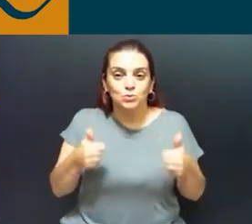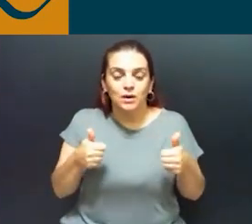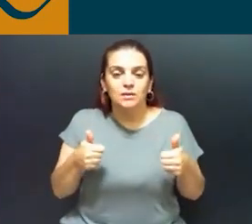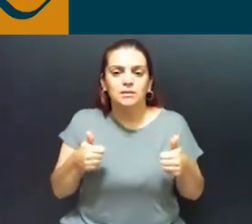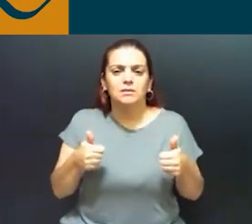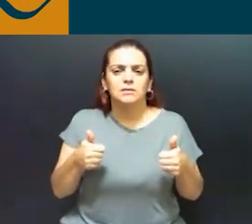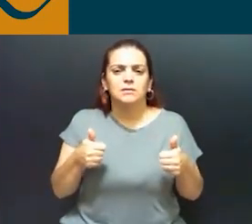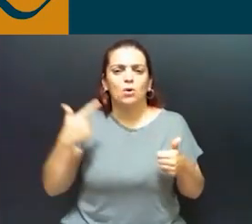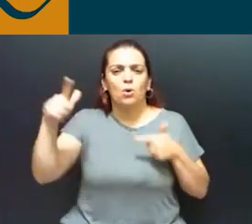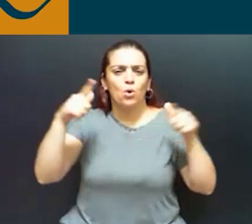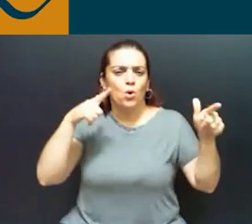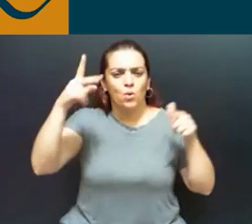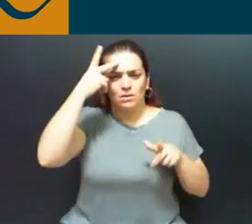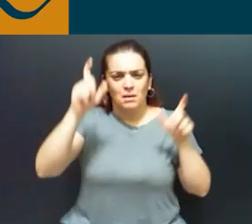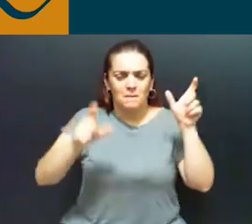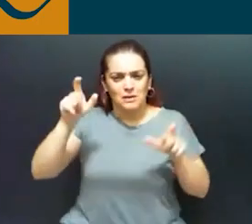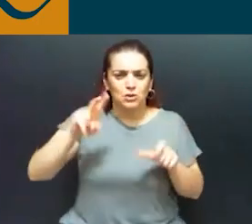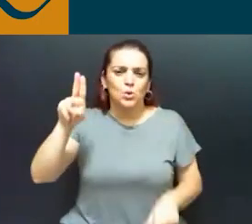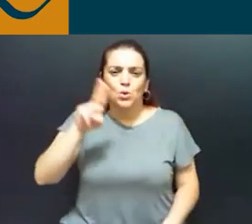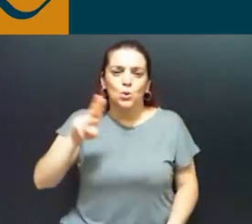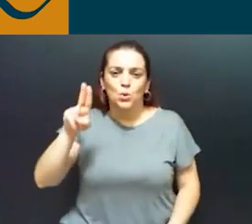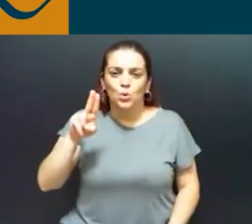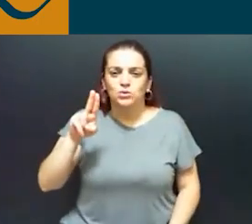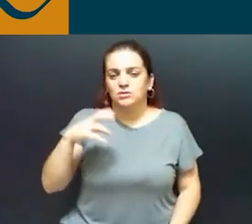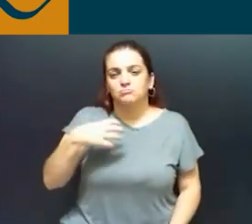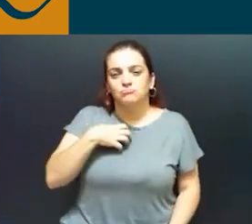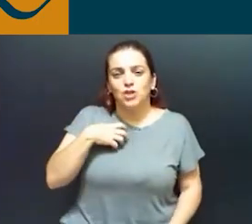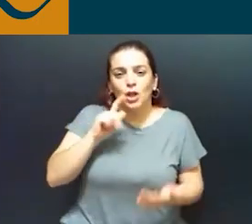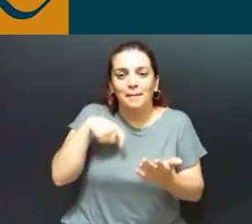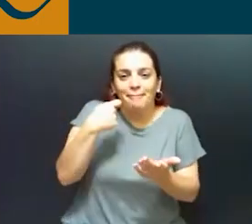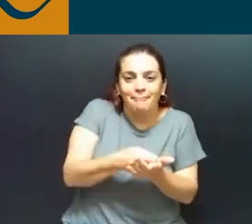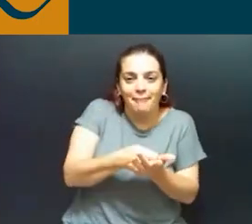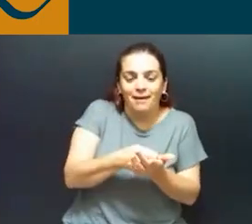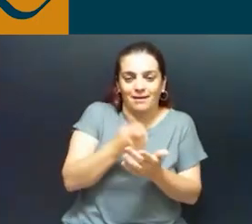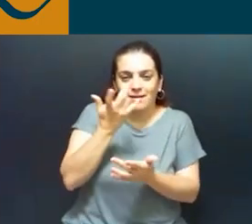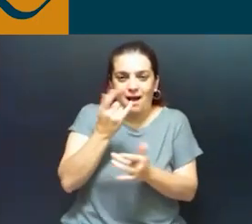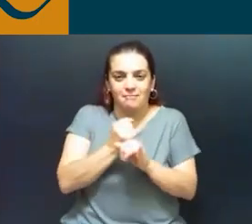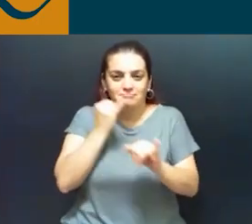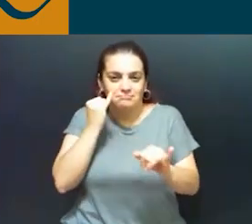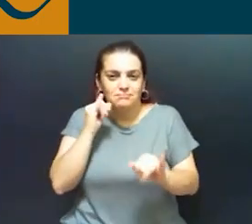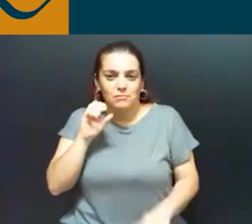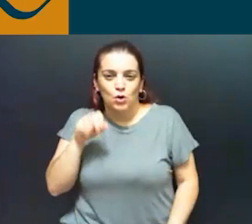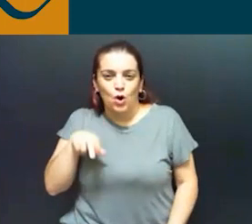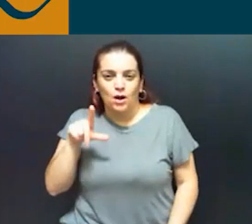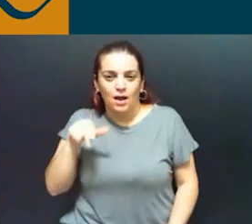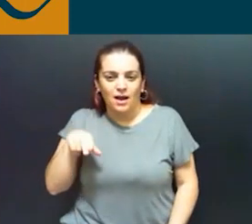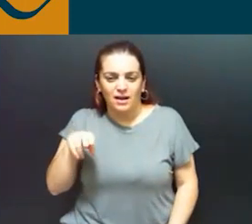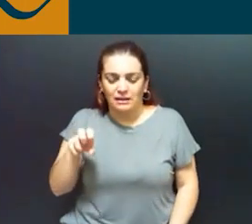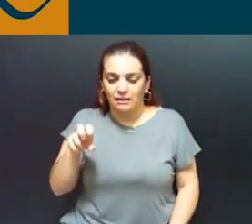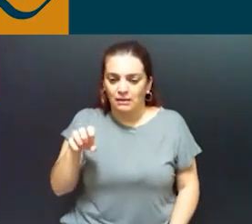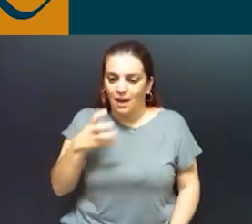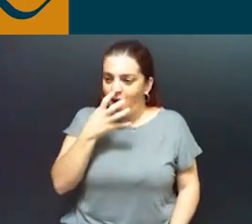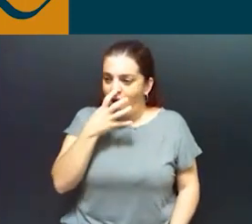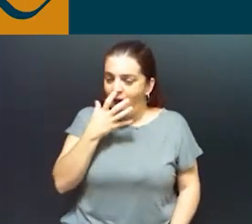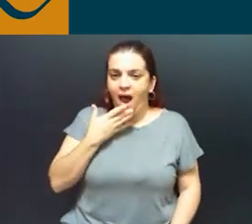Quantas pessoas hoje utilizam plataformas de pagamento para realizar algum pagamento online, né? É muito doido pensar no quanto